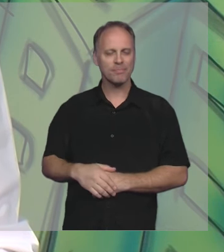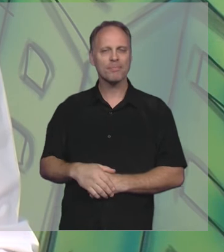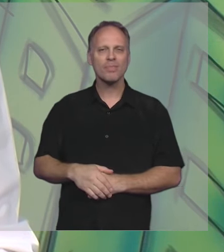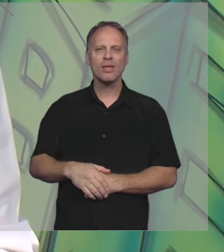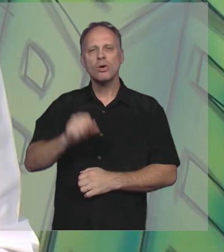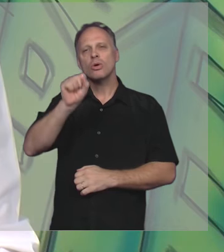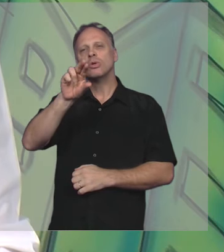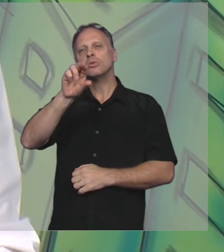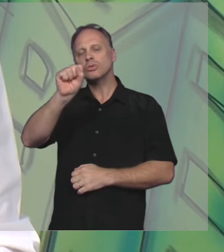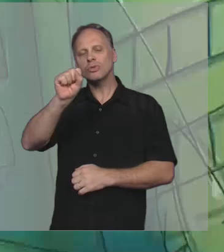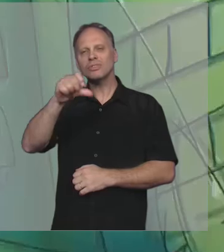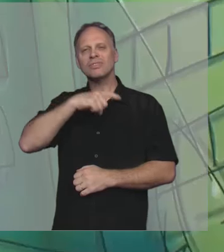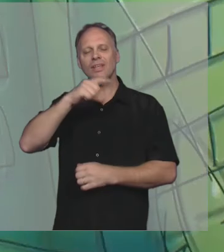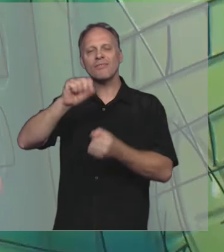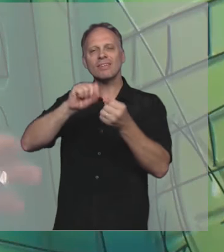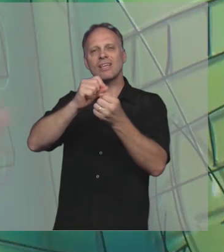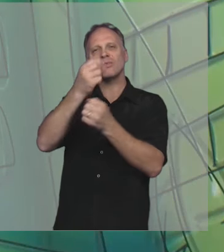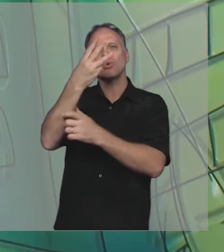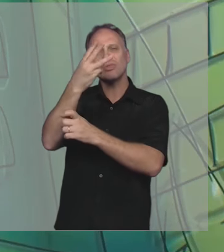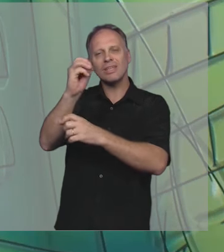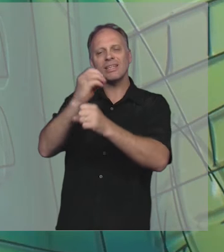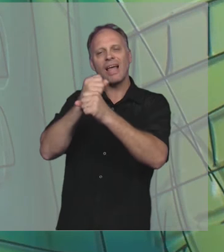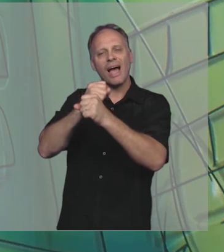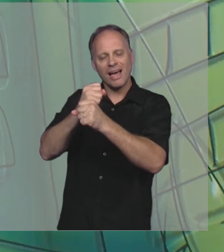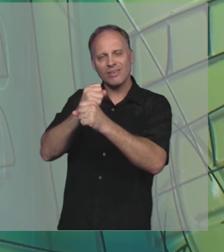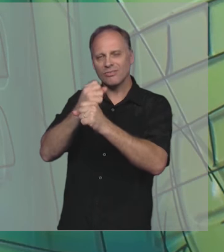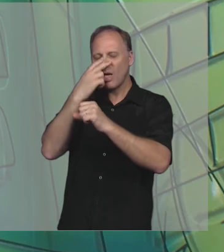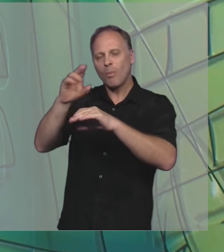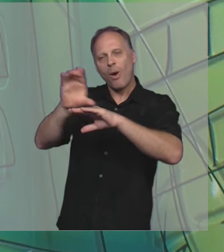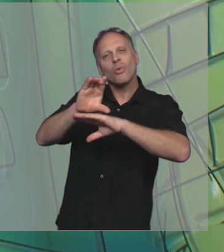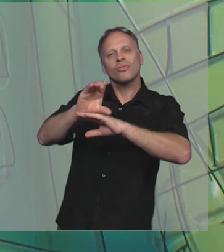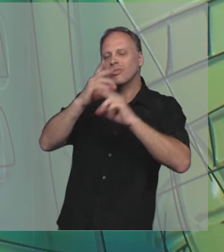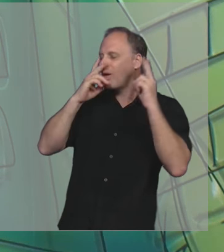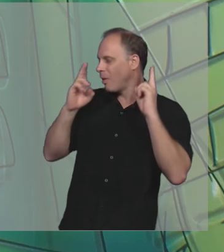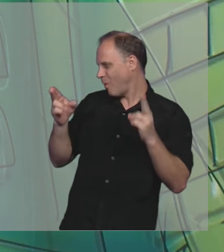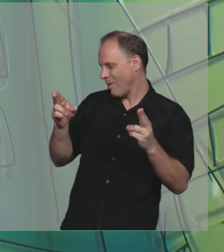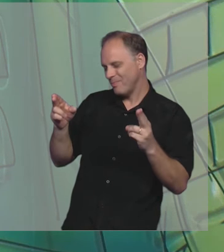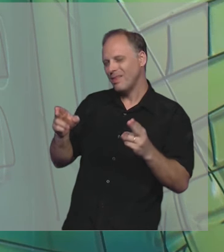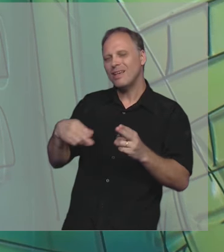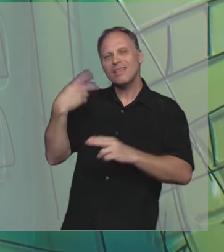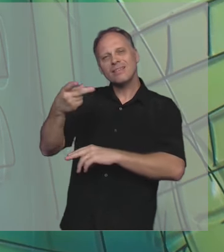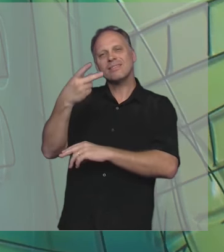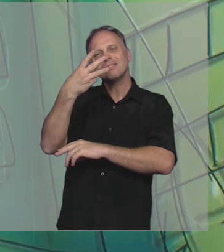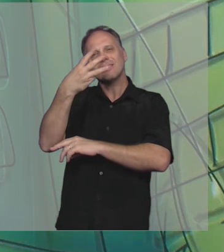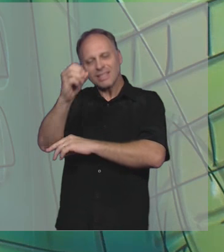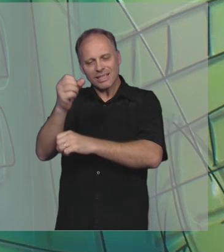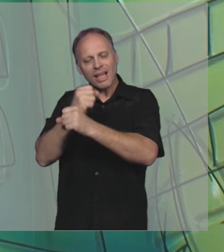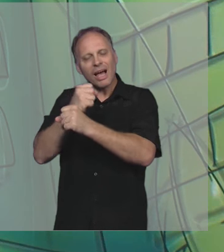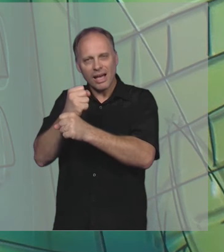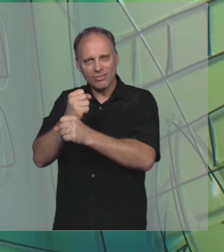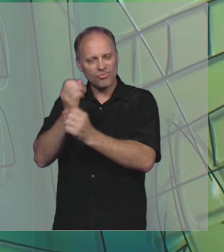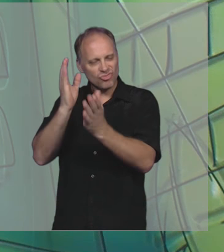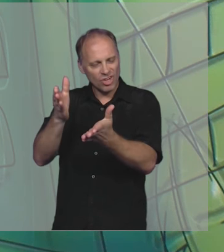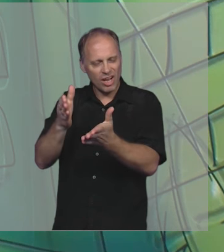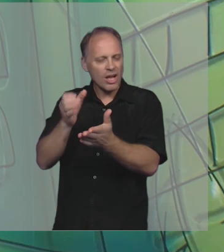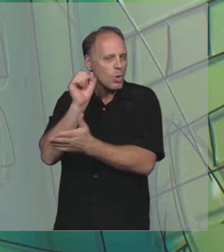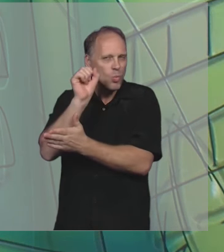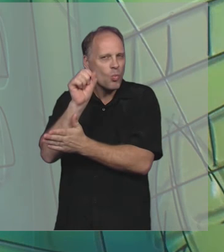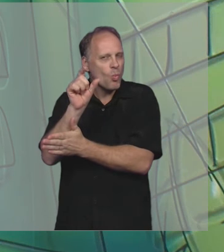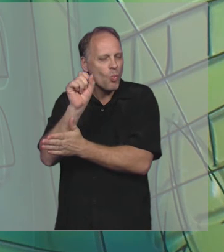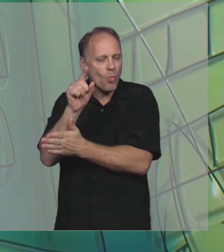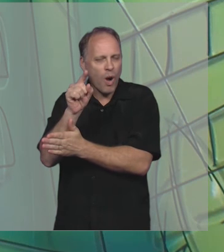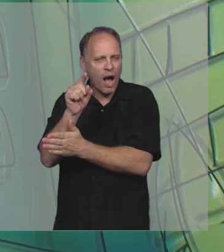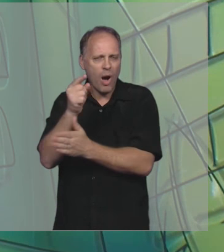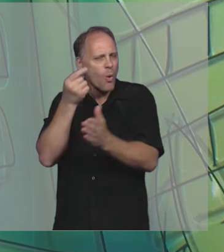O SUS está completando, né, 30 anos, assim como a nossa Constituição. Desses 30 anos,